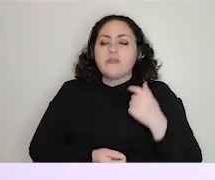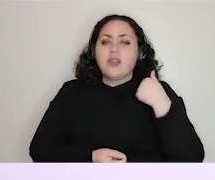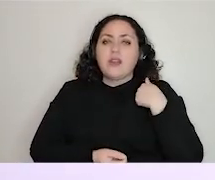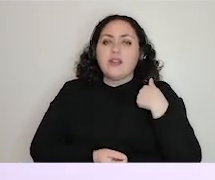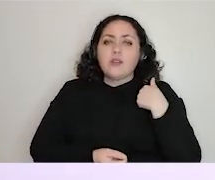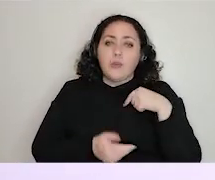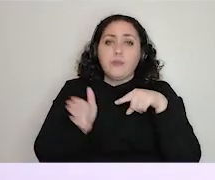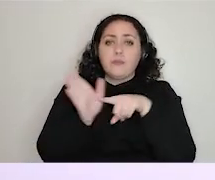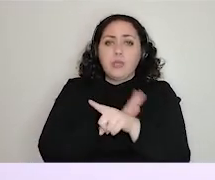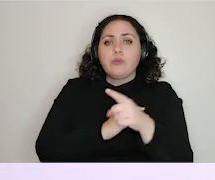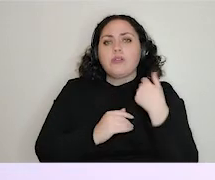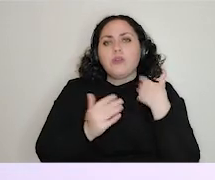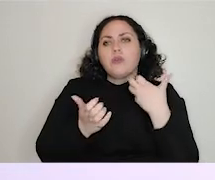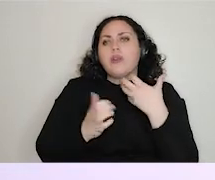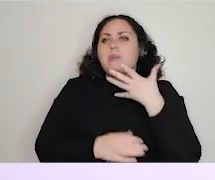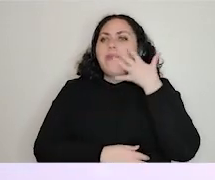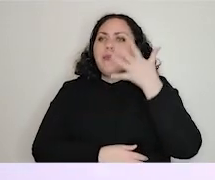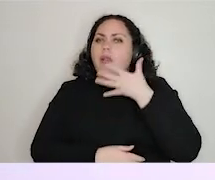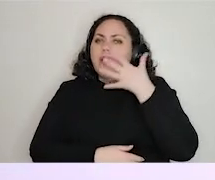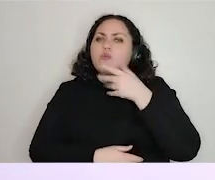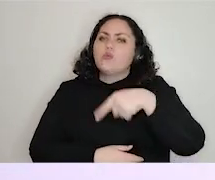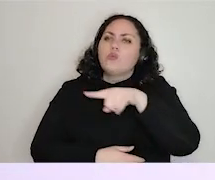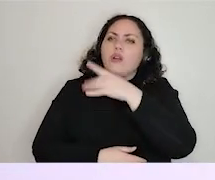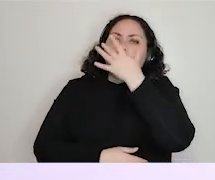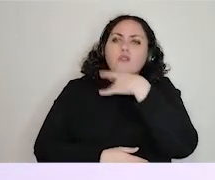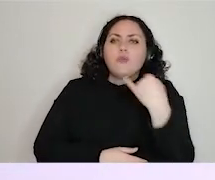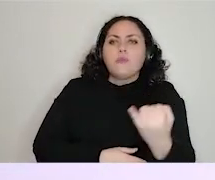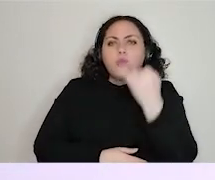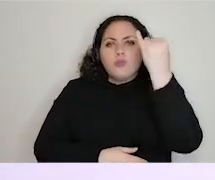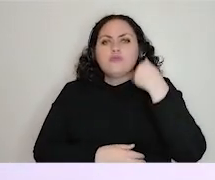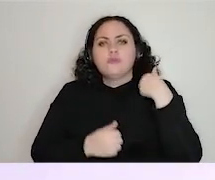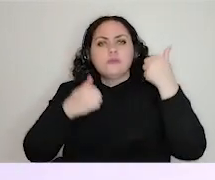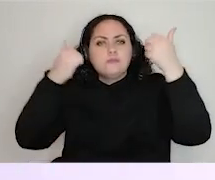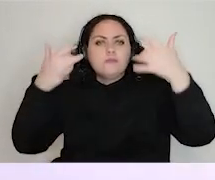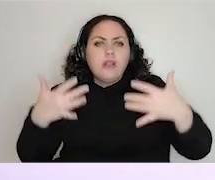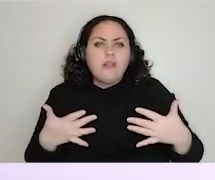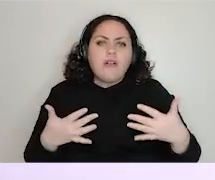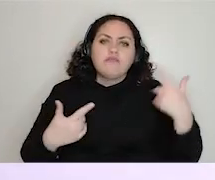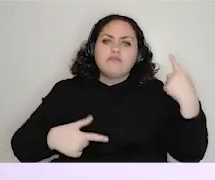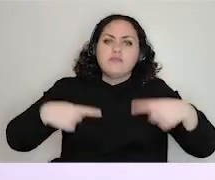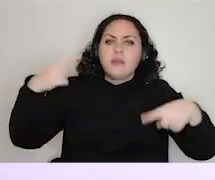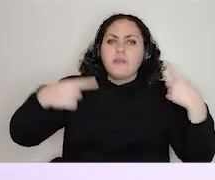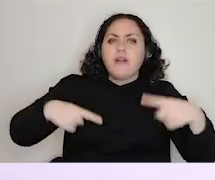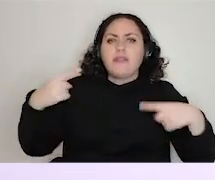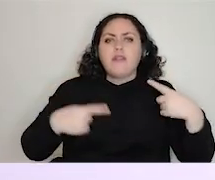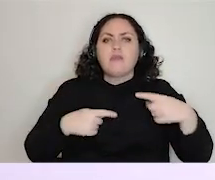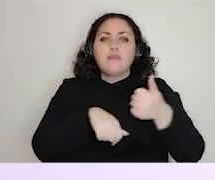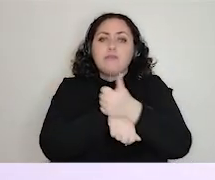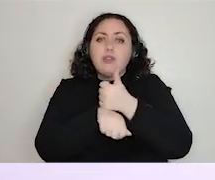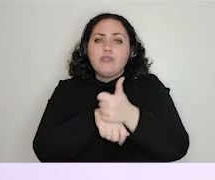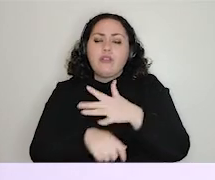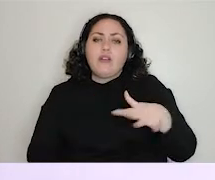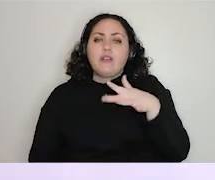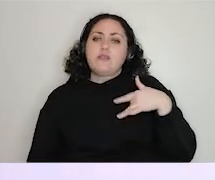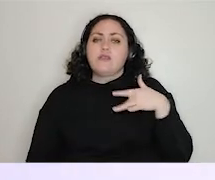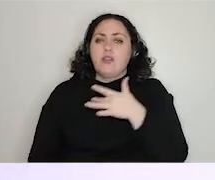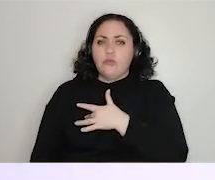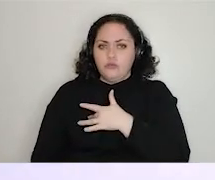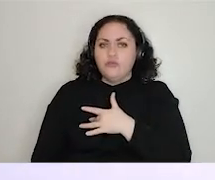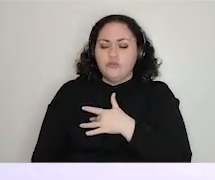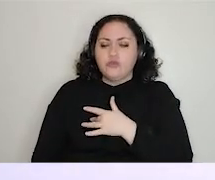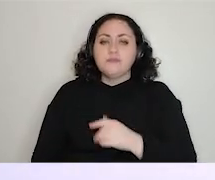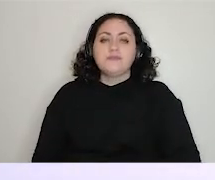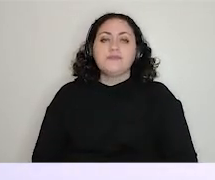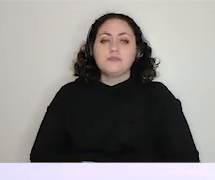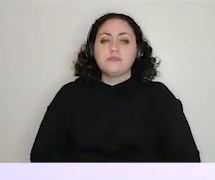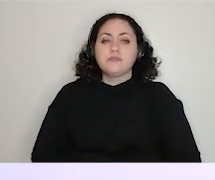que vocês, eu vou fazer uma aula, uma palestra, o que vocês gostariam que eu trouxesse como importante, né, para a gente estar pensando para os profissionais de